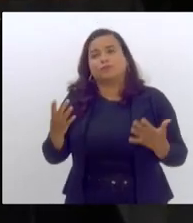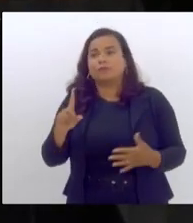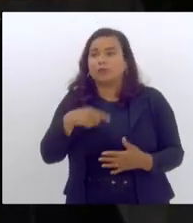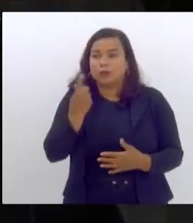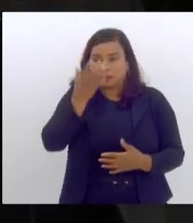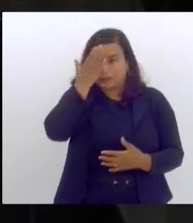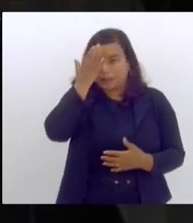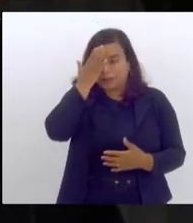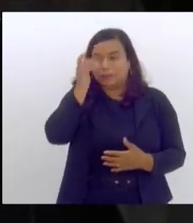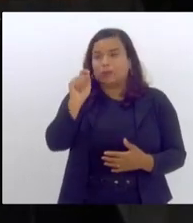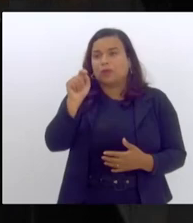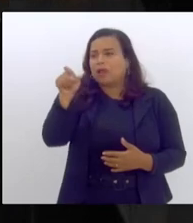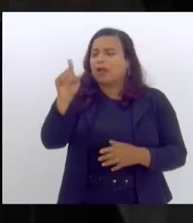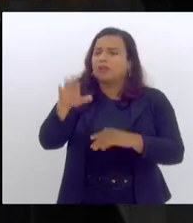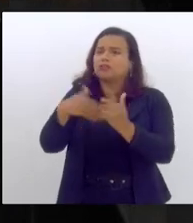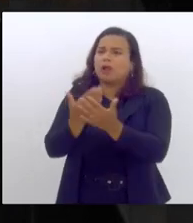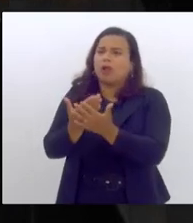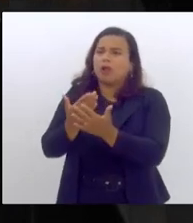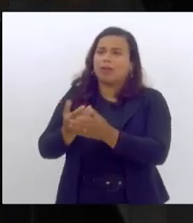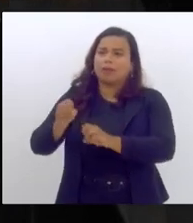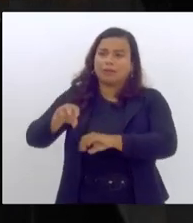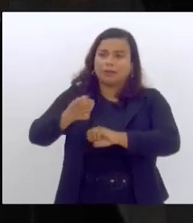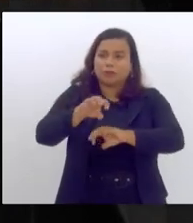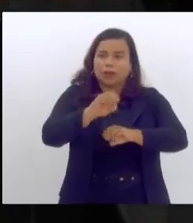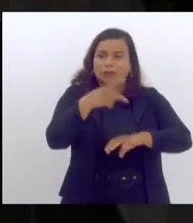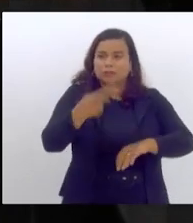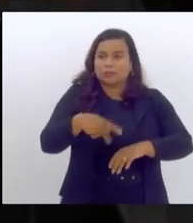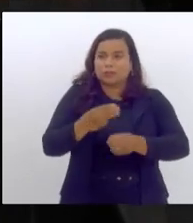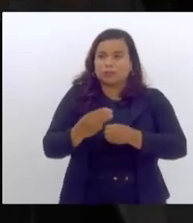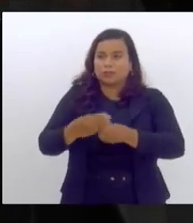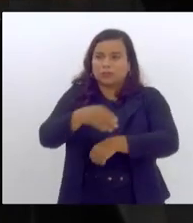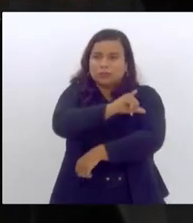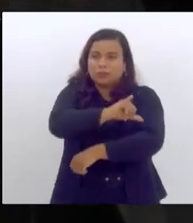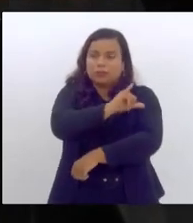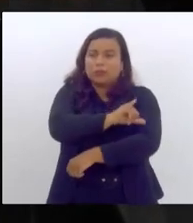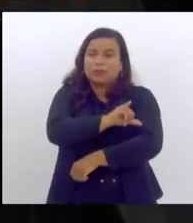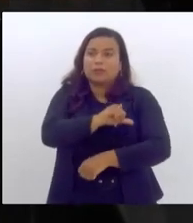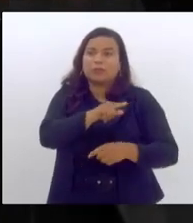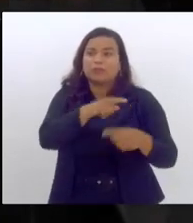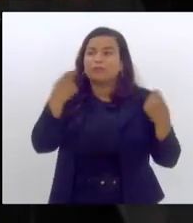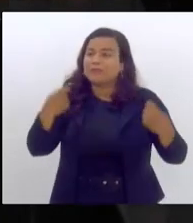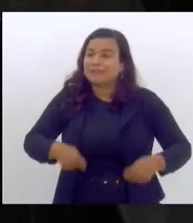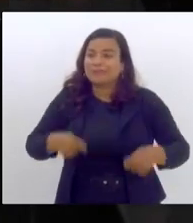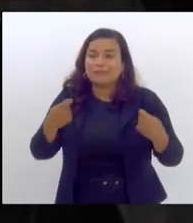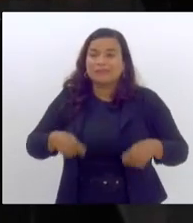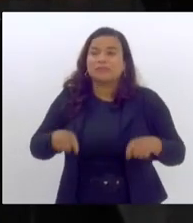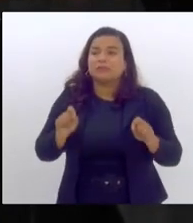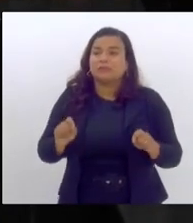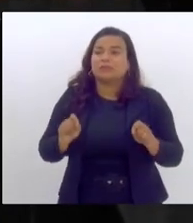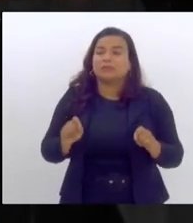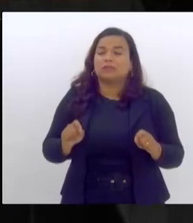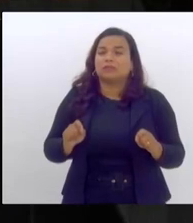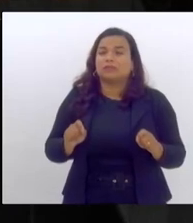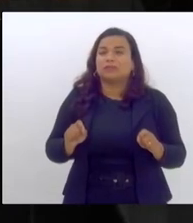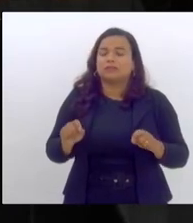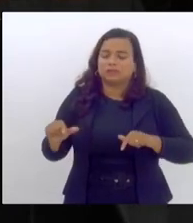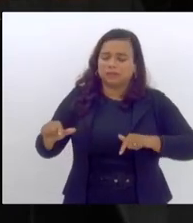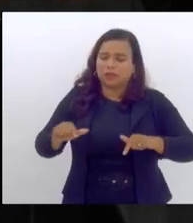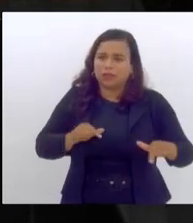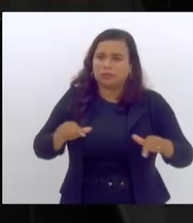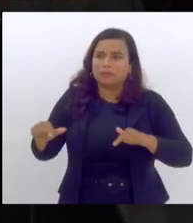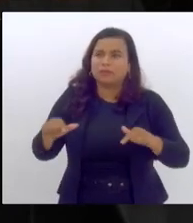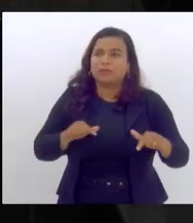nas escolas, na educação, aqui no município do Rio de Janeiro, precisa do